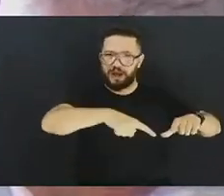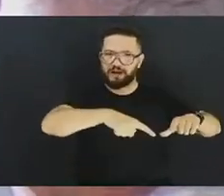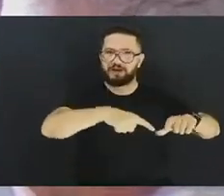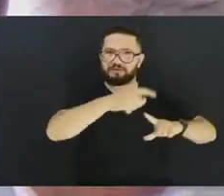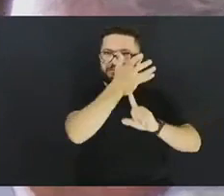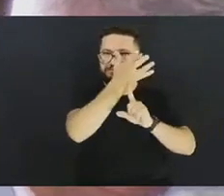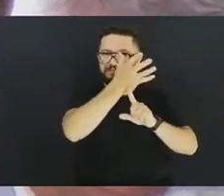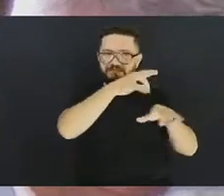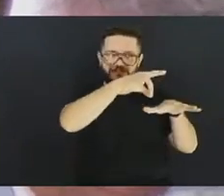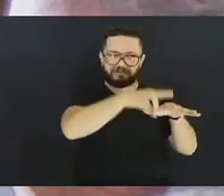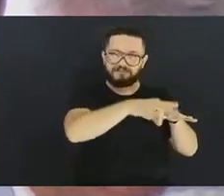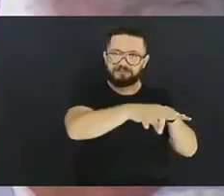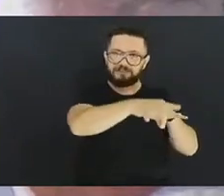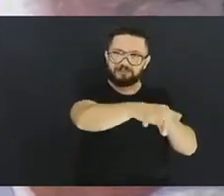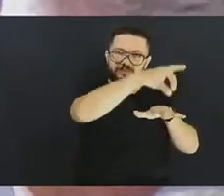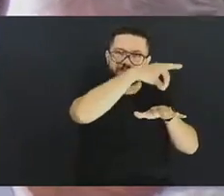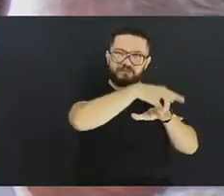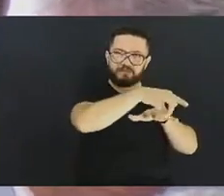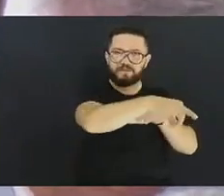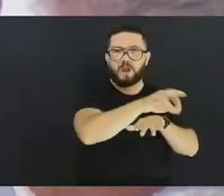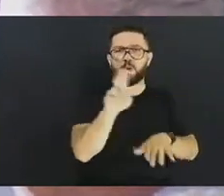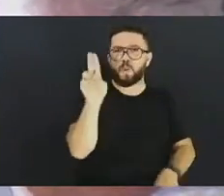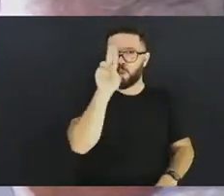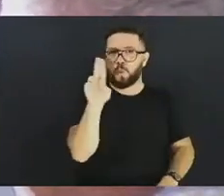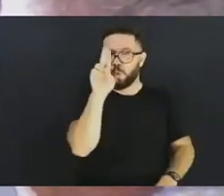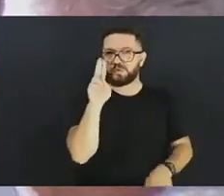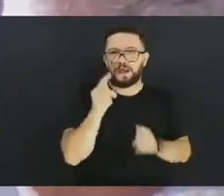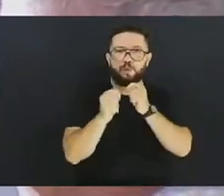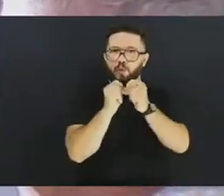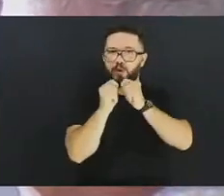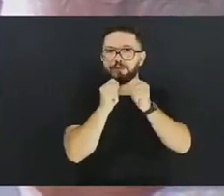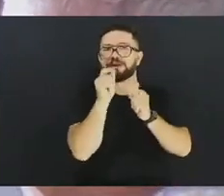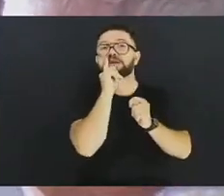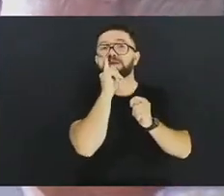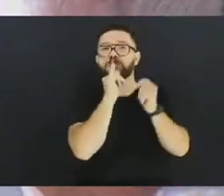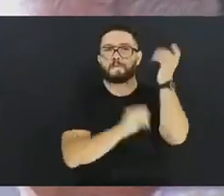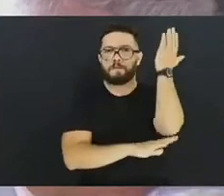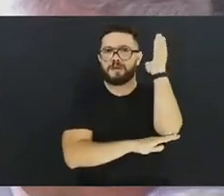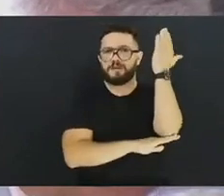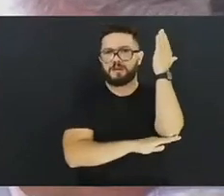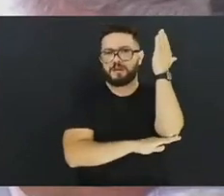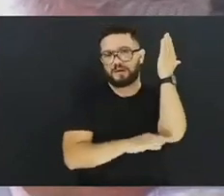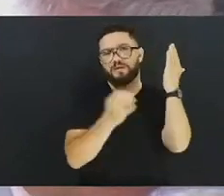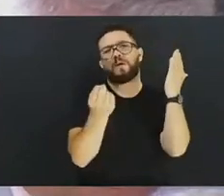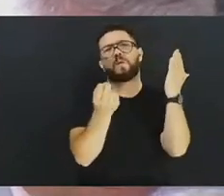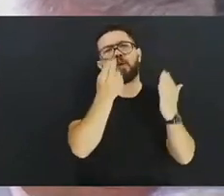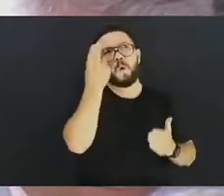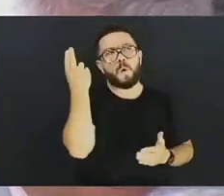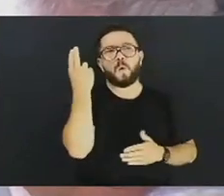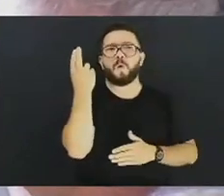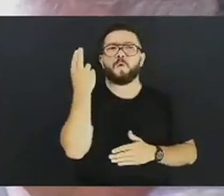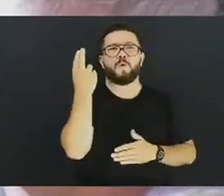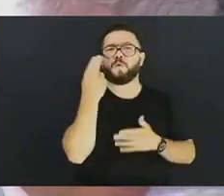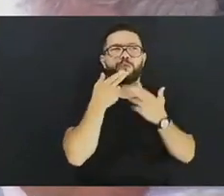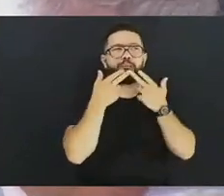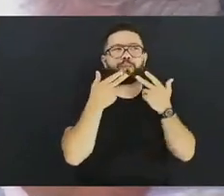uso econômico, né, seja produção de madeira, seja os produtos, como